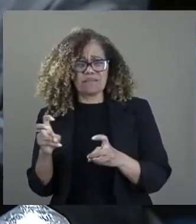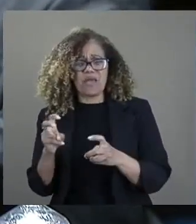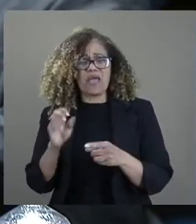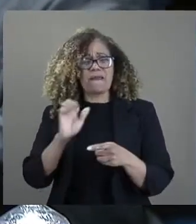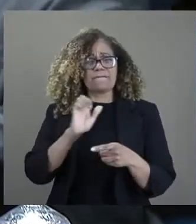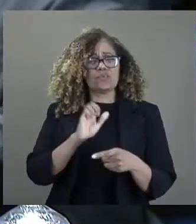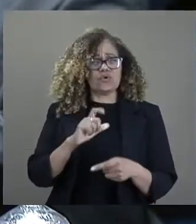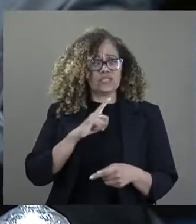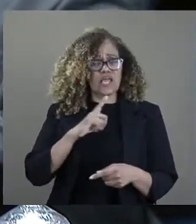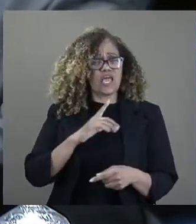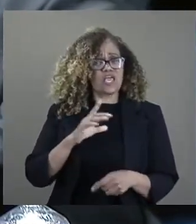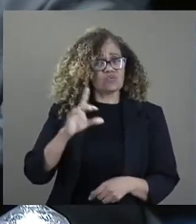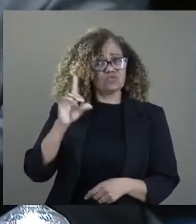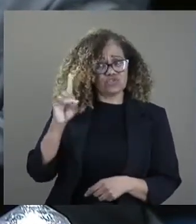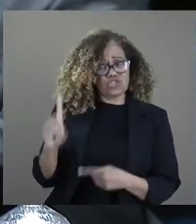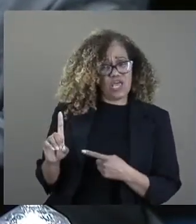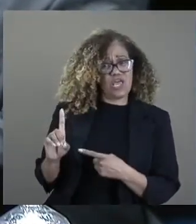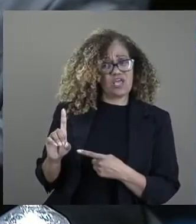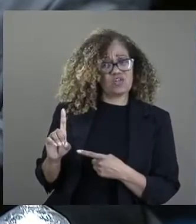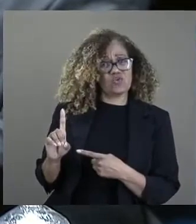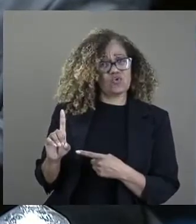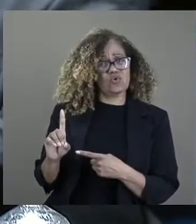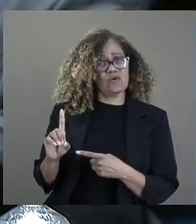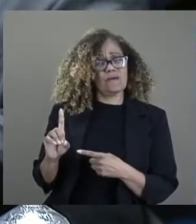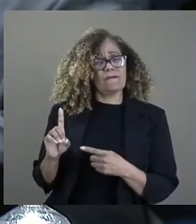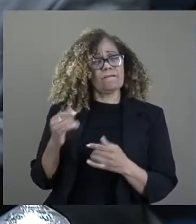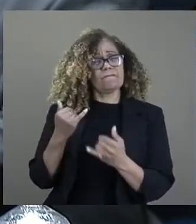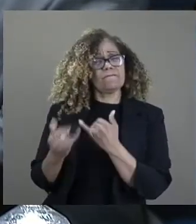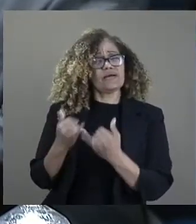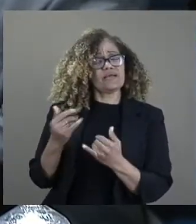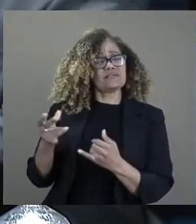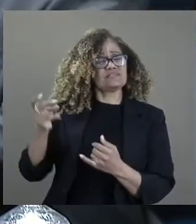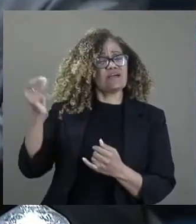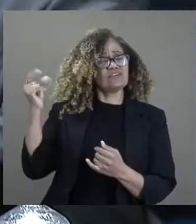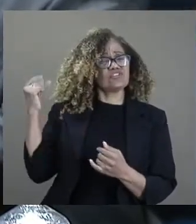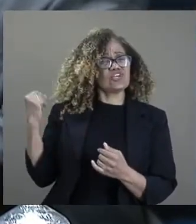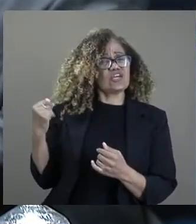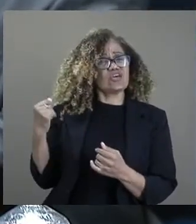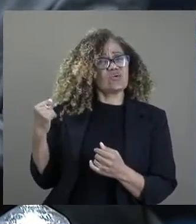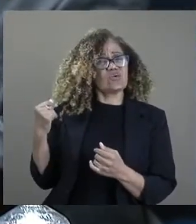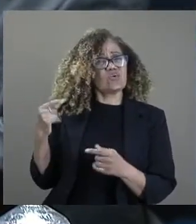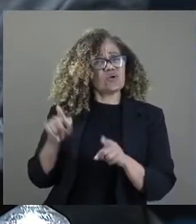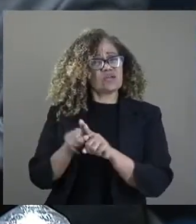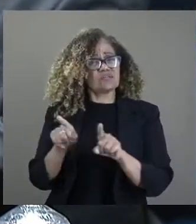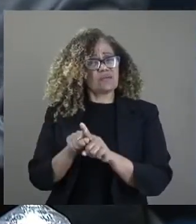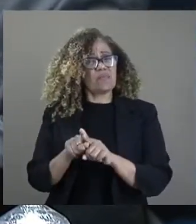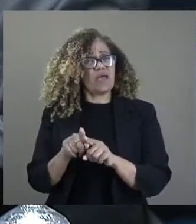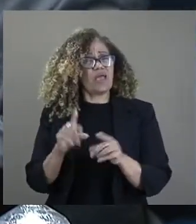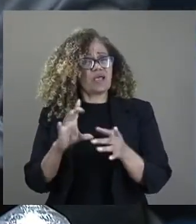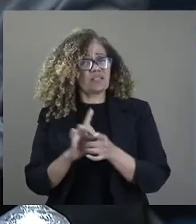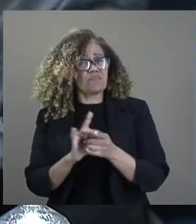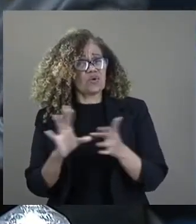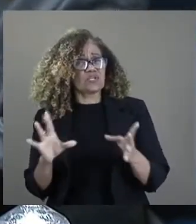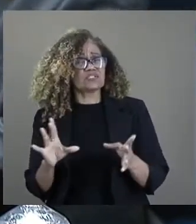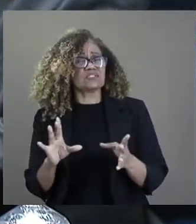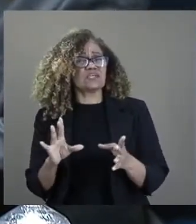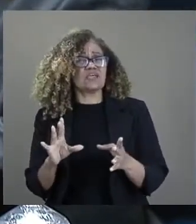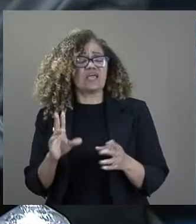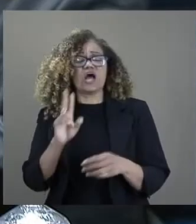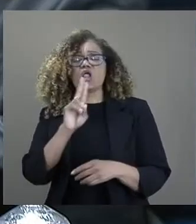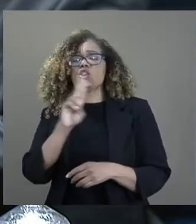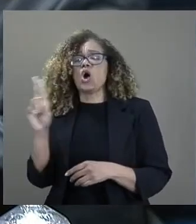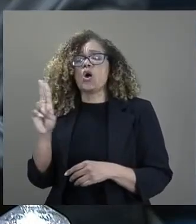de Direito vem sendo ultrapassado e a democracia vem sendo golpeada, pasmem, senhores, em nome da